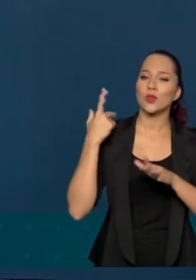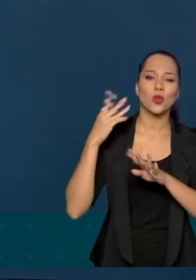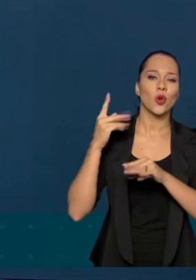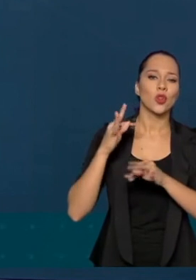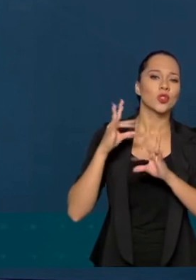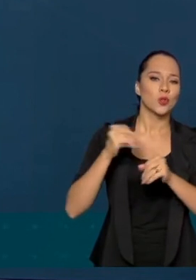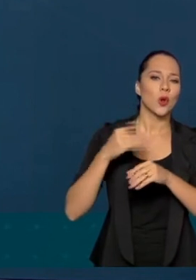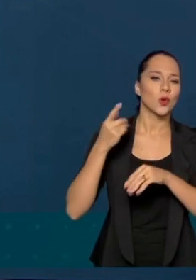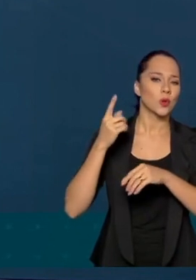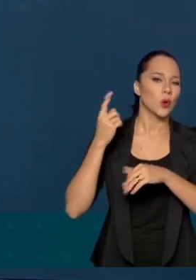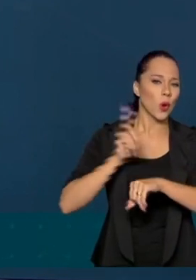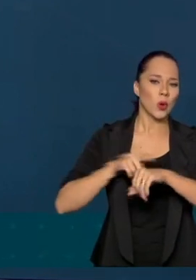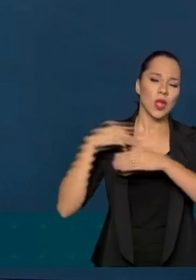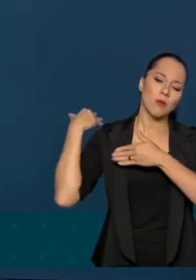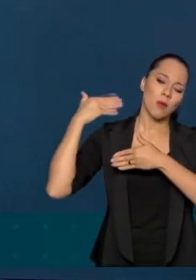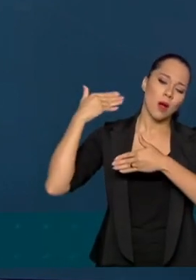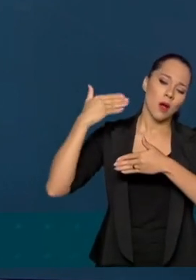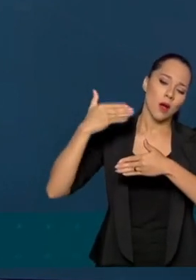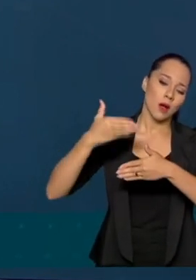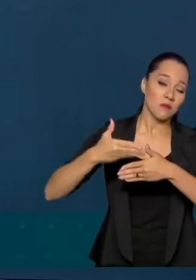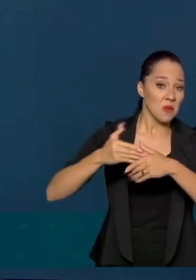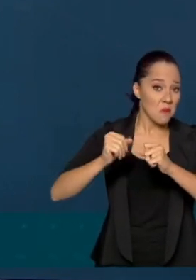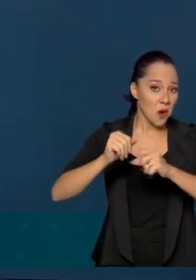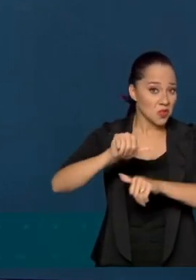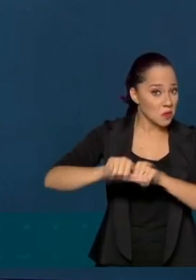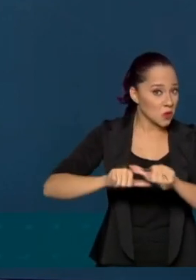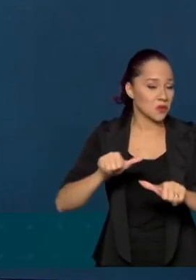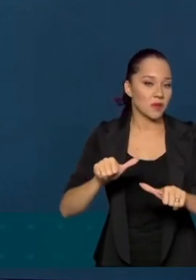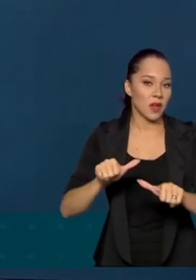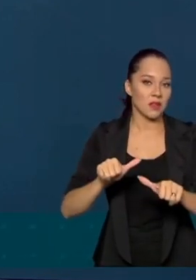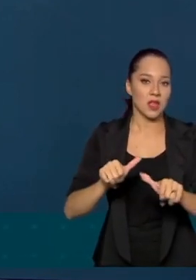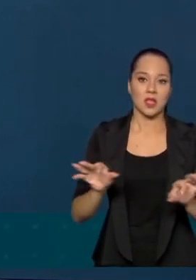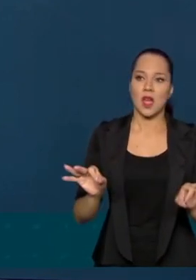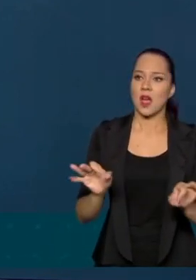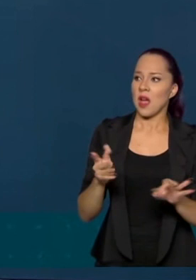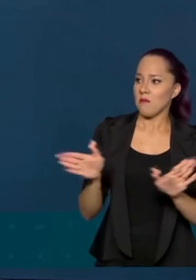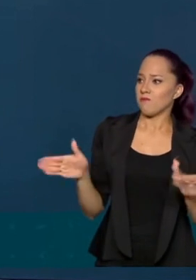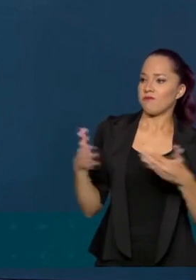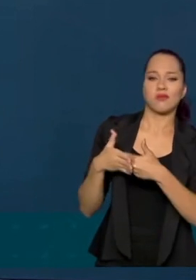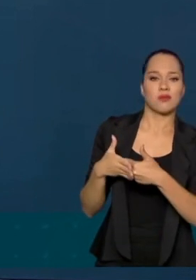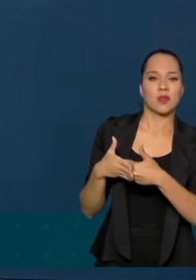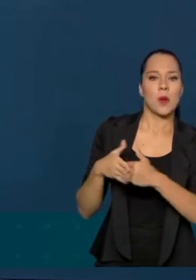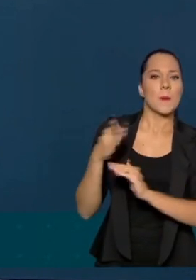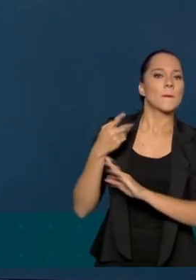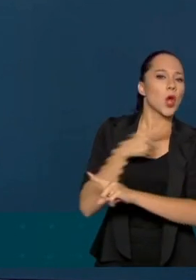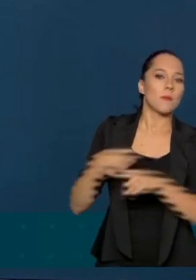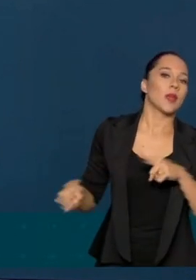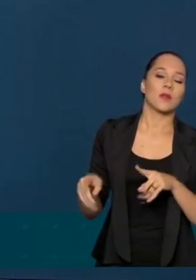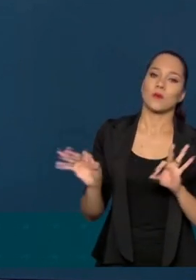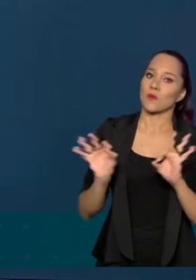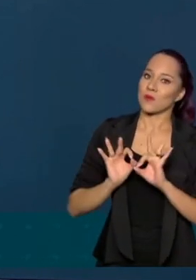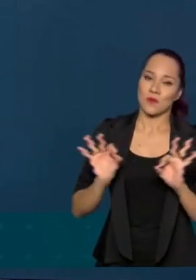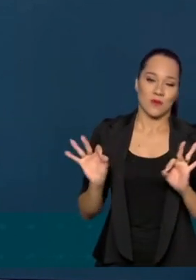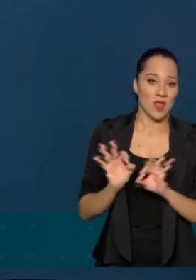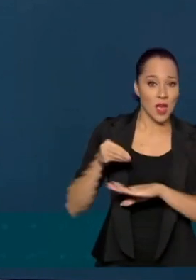e ele pode ser modificado nós não estamos fechando porta absolutamente nada e